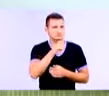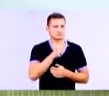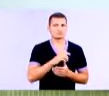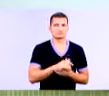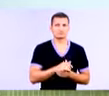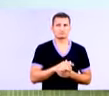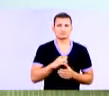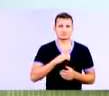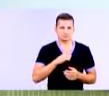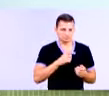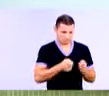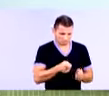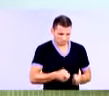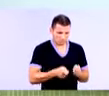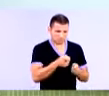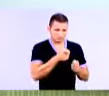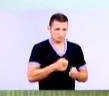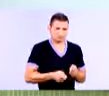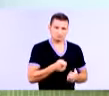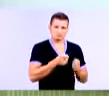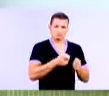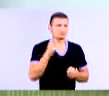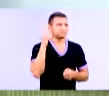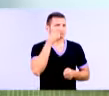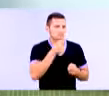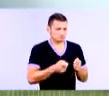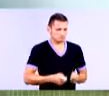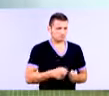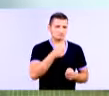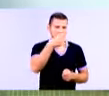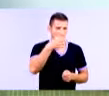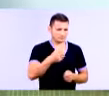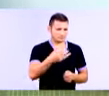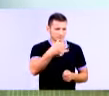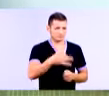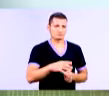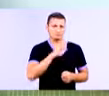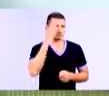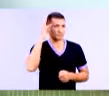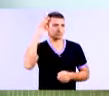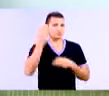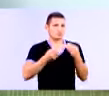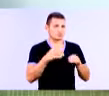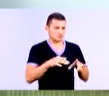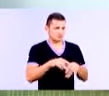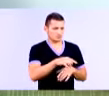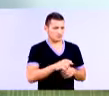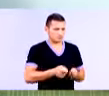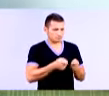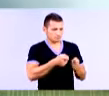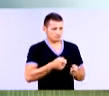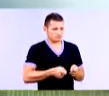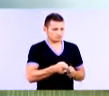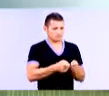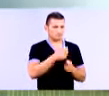vários interruptores para ficar ligando e desligando. Imagina eu ficar programando, ligando e desligando isso aqui. É muito complicado. Eu